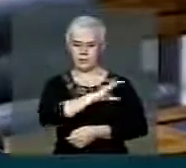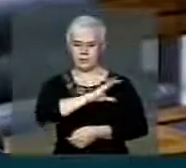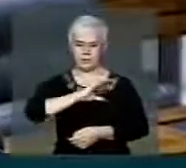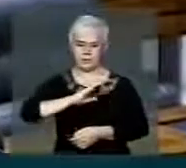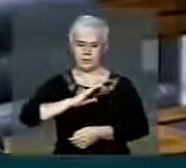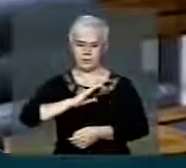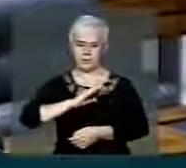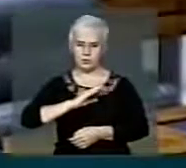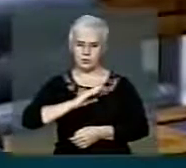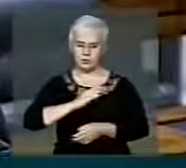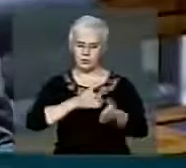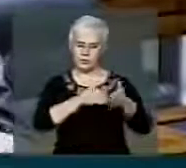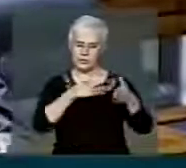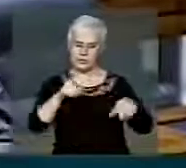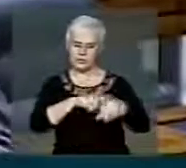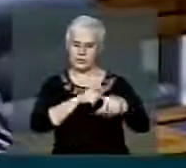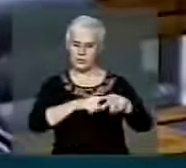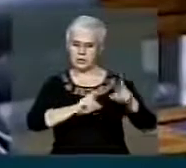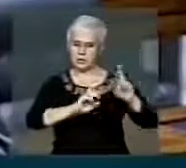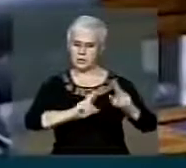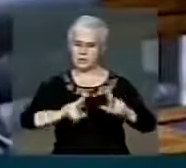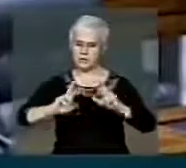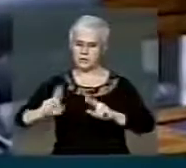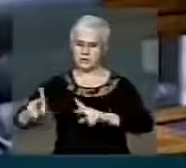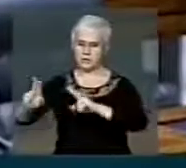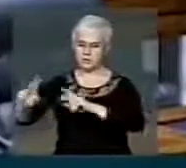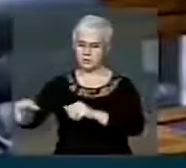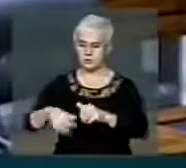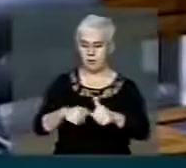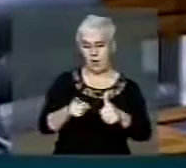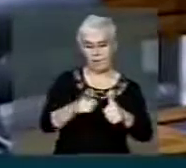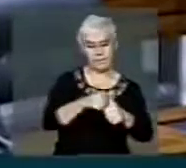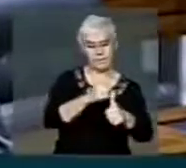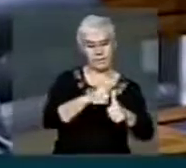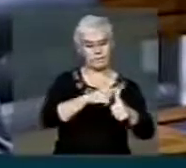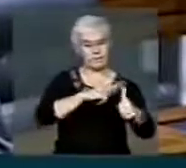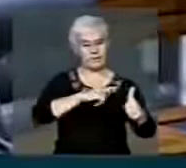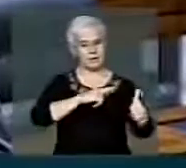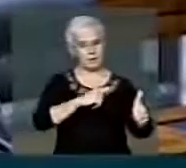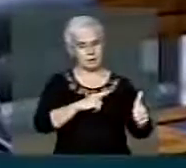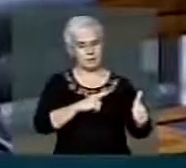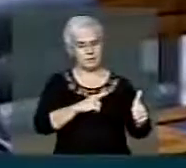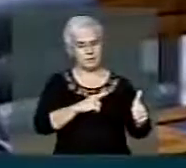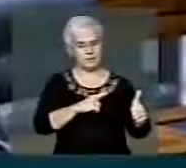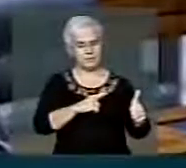legislaturas diferenciadas foram constituídas, a primeira teve como